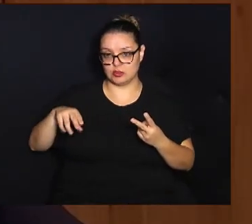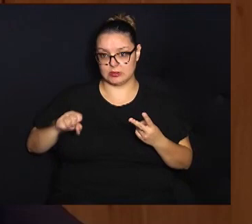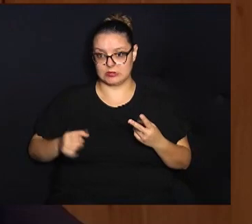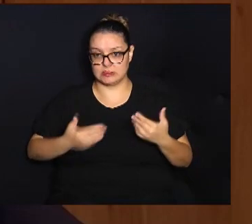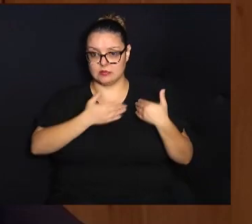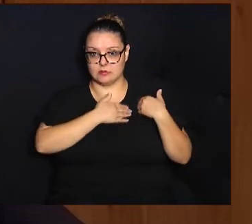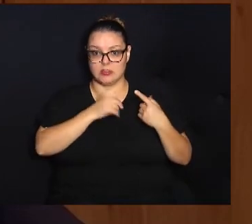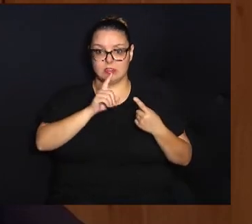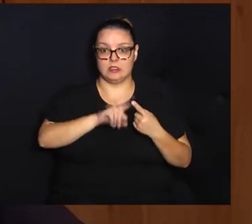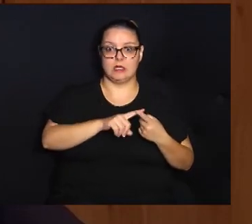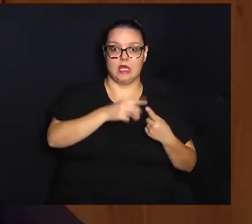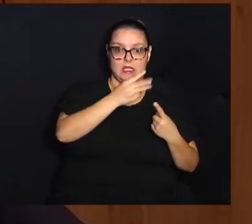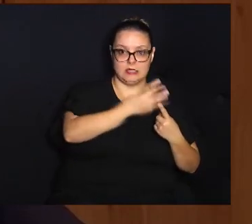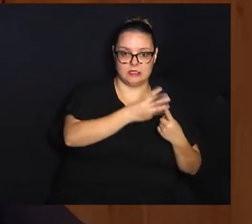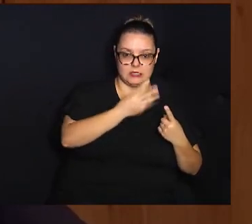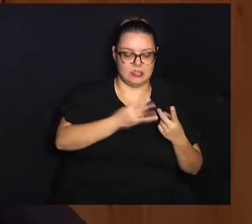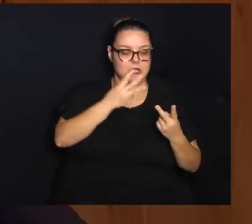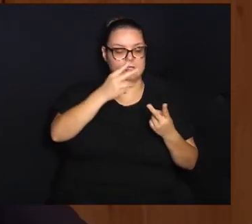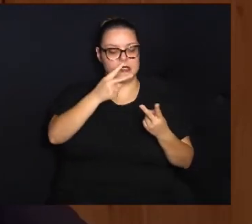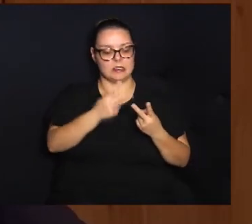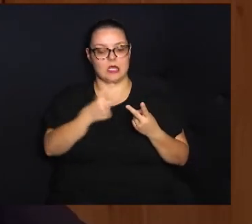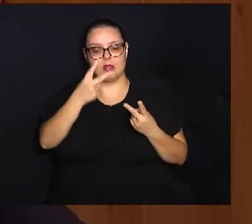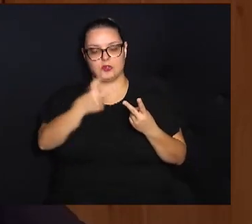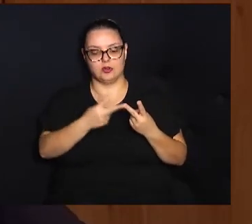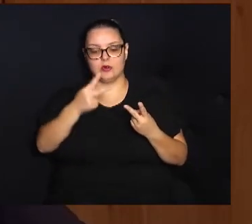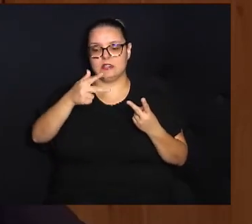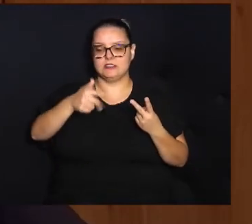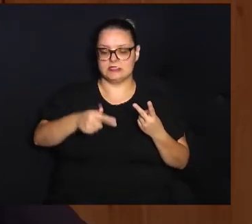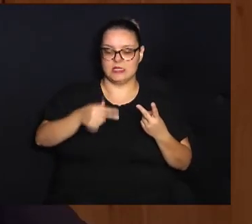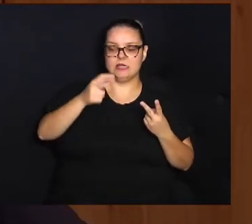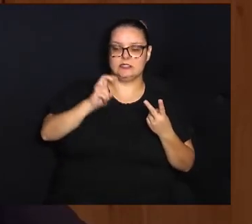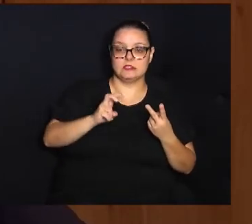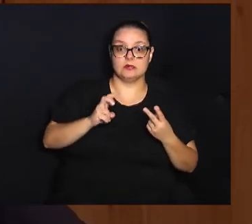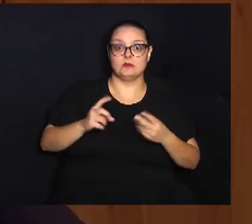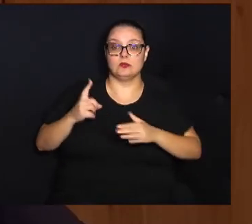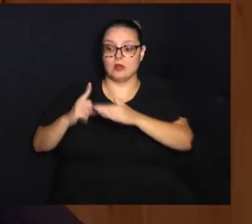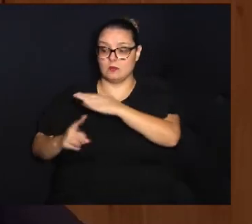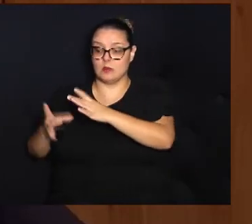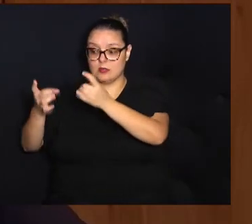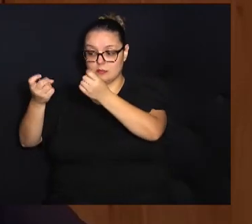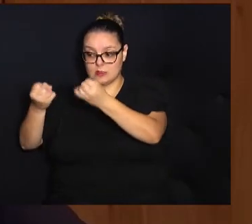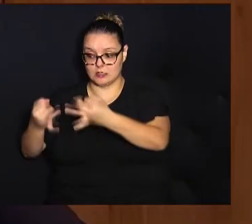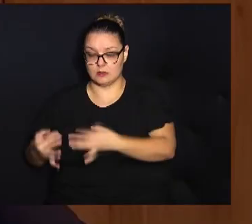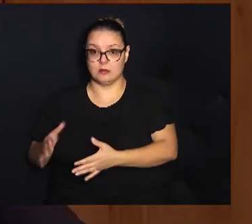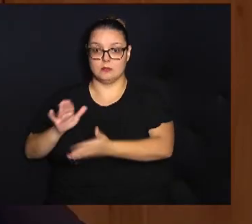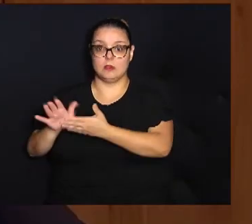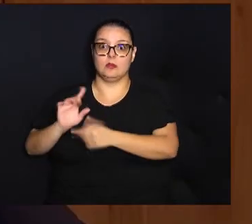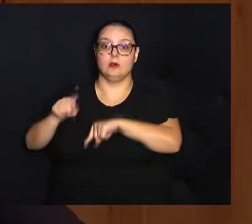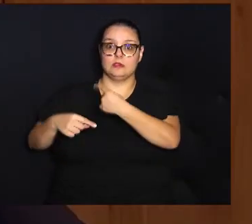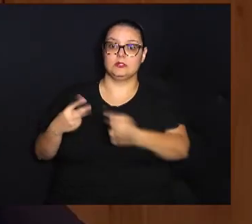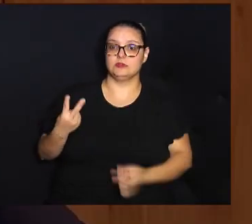a 33 e a 275. Prestação de contas, outras 2 zonas.